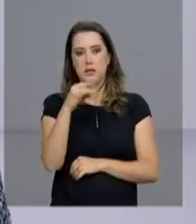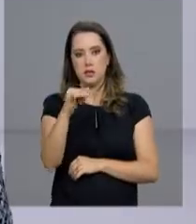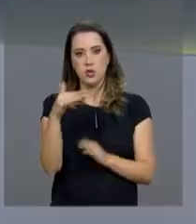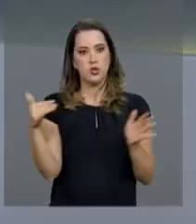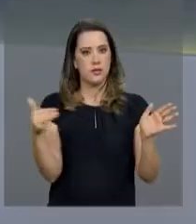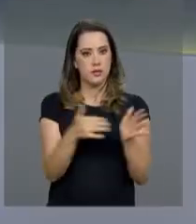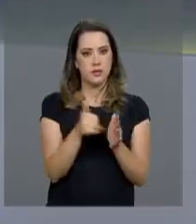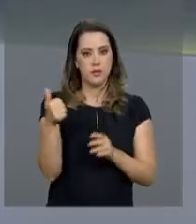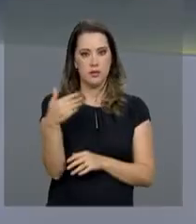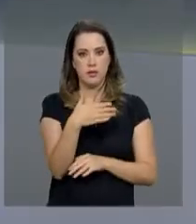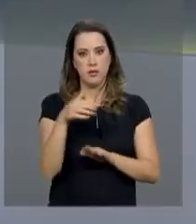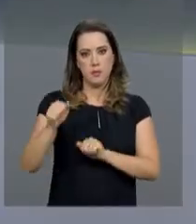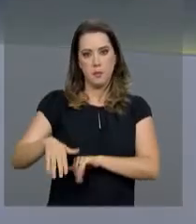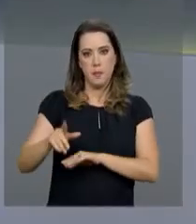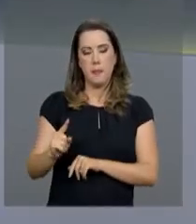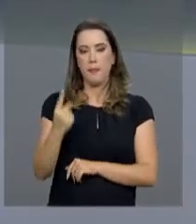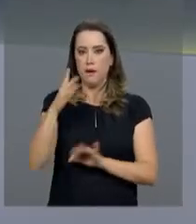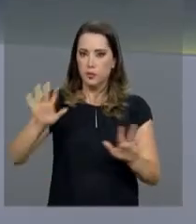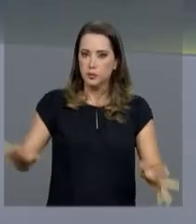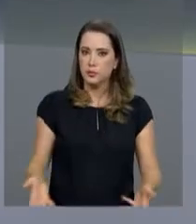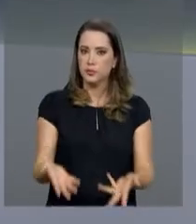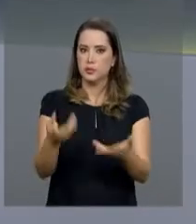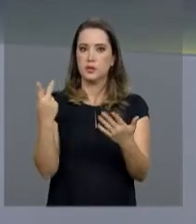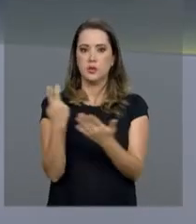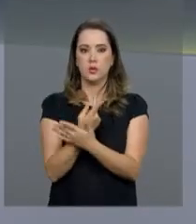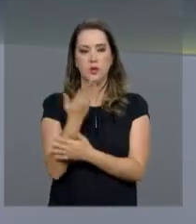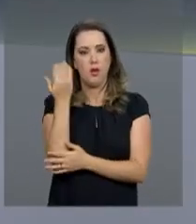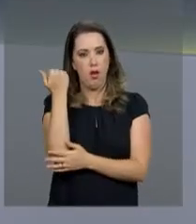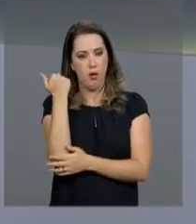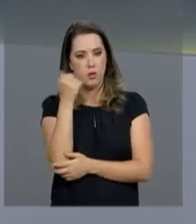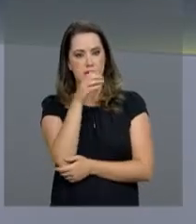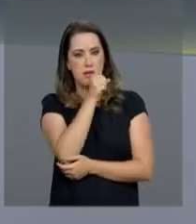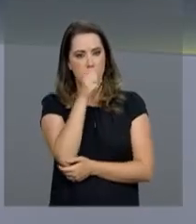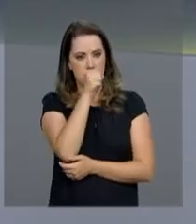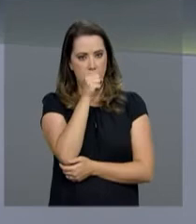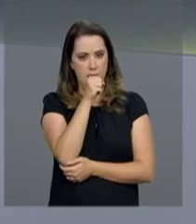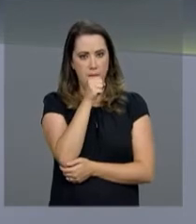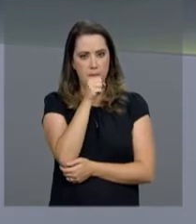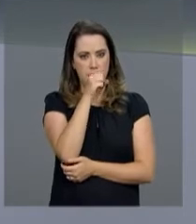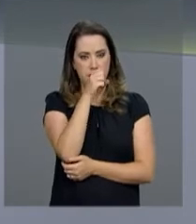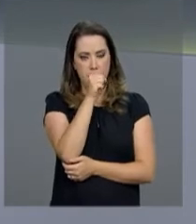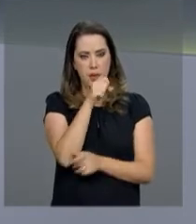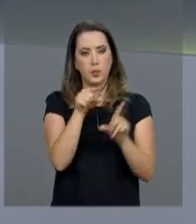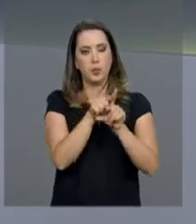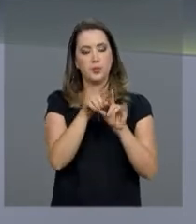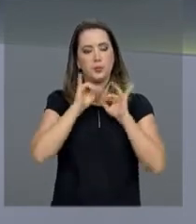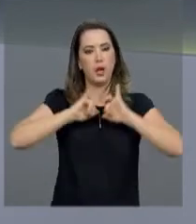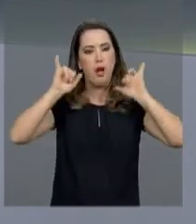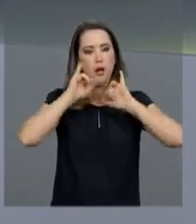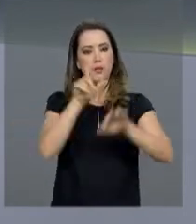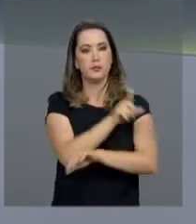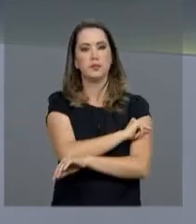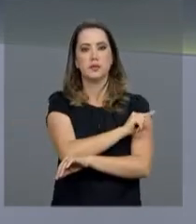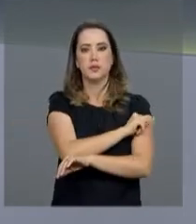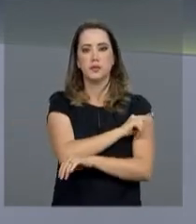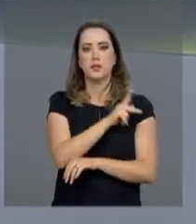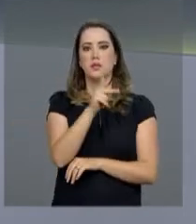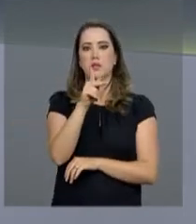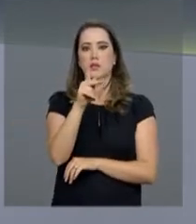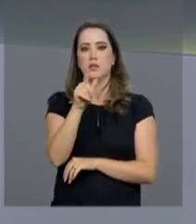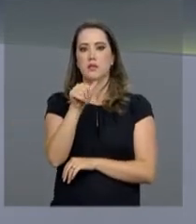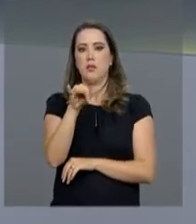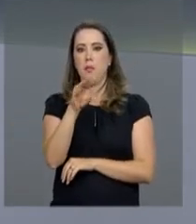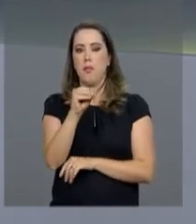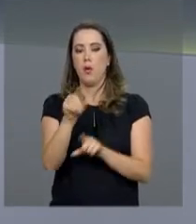com mais uma mobilização realizada no último sábado a campanha nacional de vacinação contra a poliomielite eo